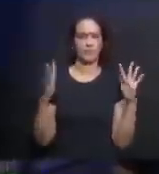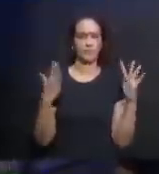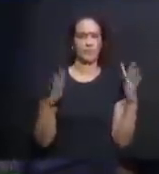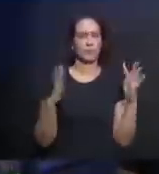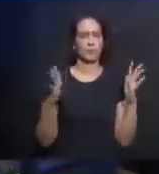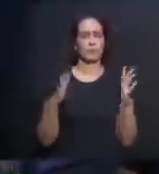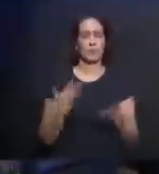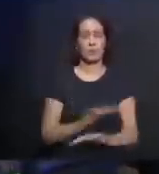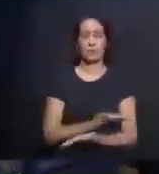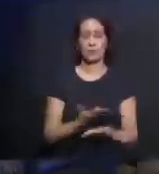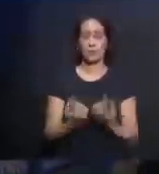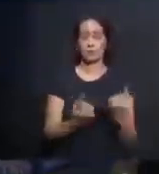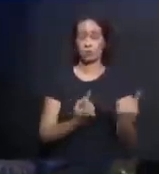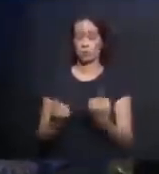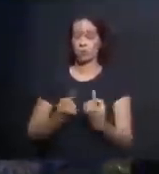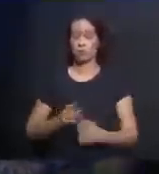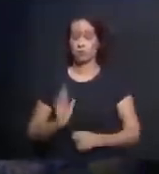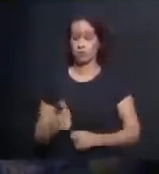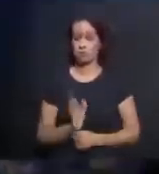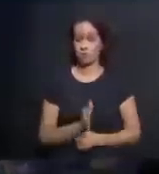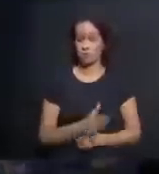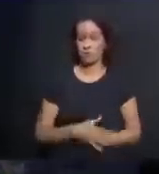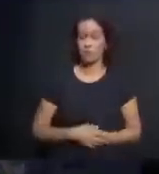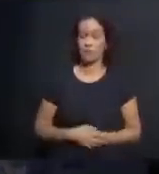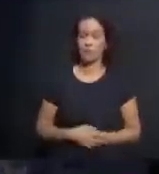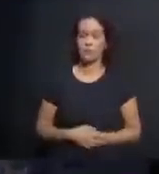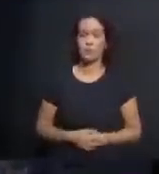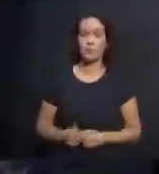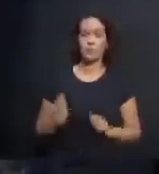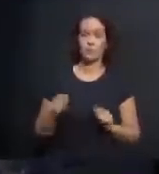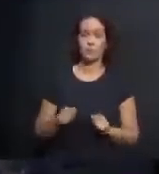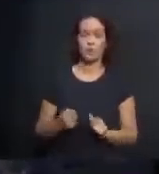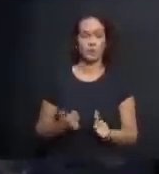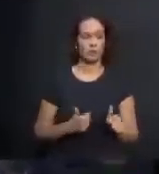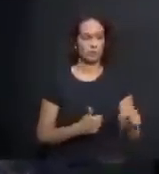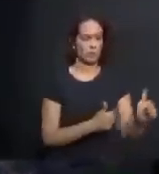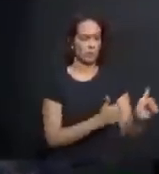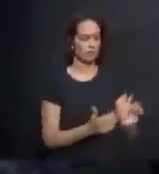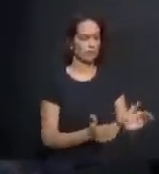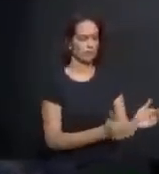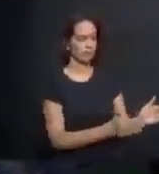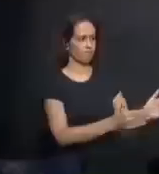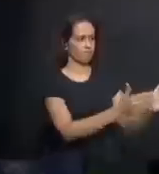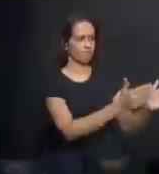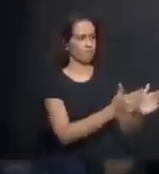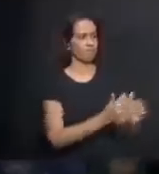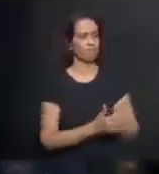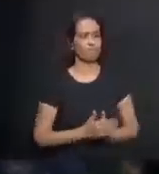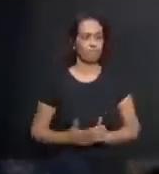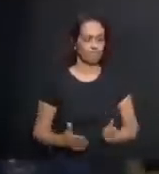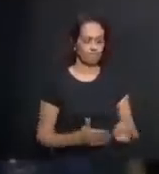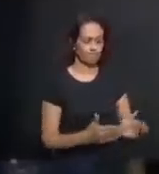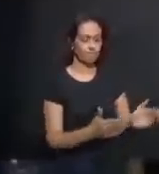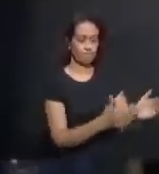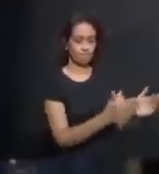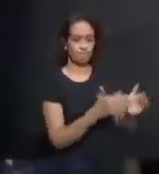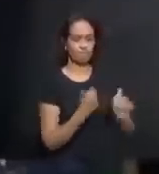Vocês que estão aqui à frente, pode seguir aqui no corredor. Vocês que vieram aqui à frente, segue aqui nesse